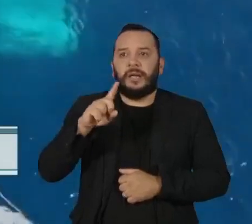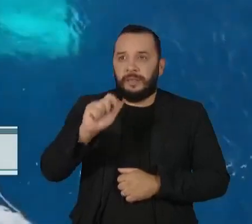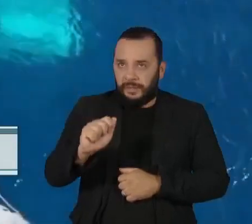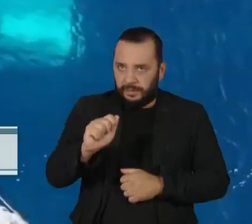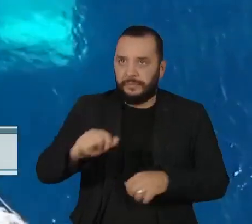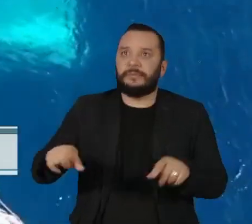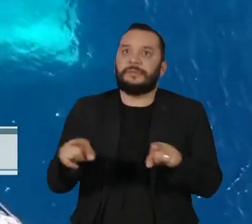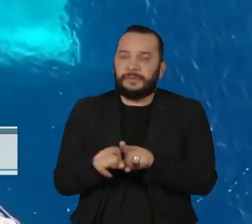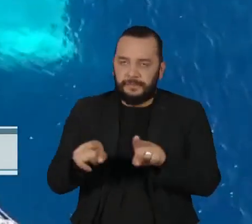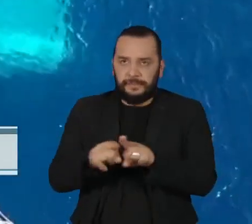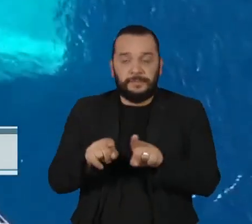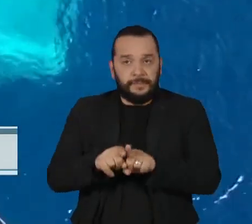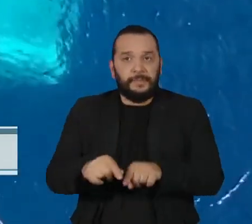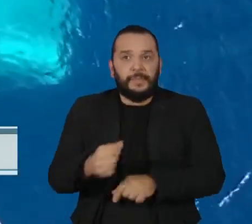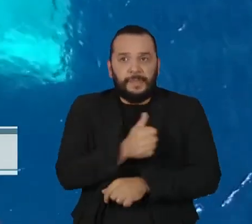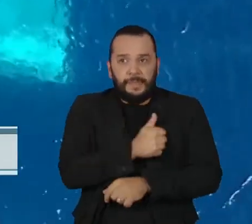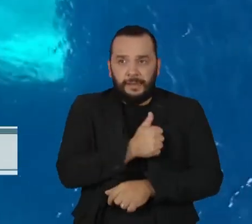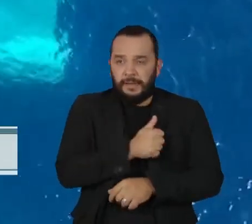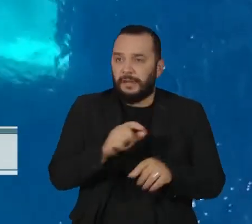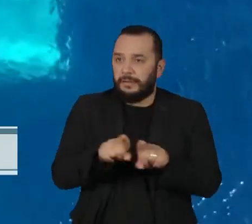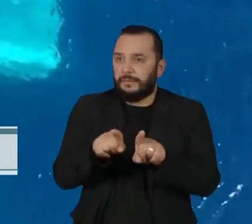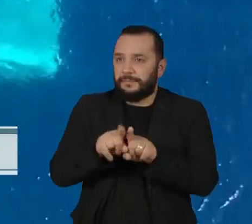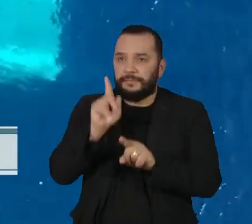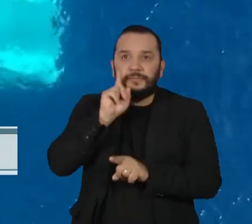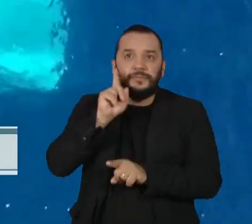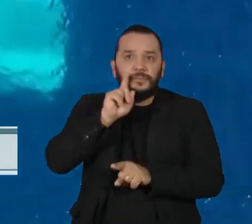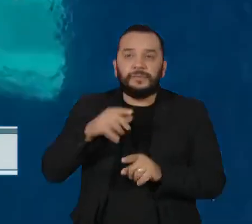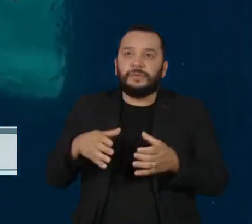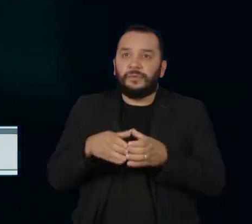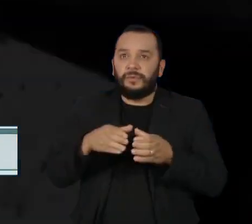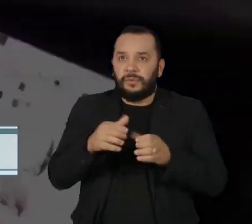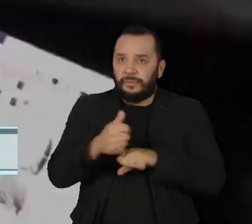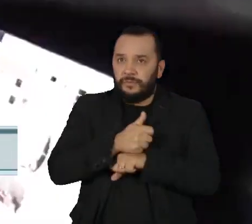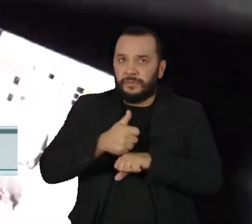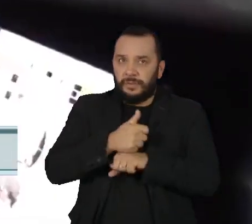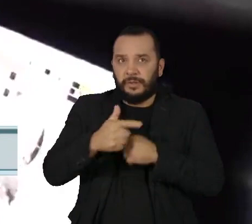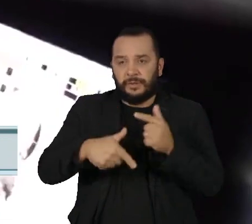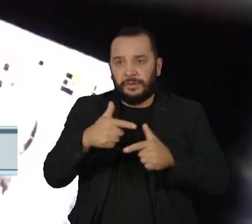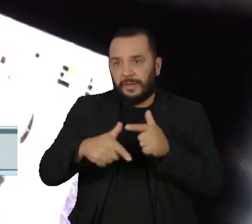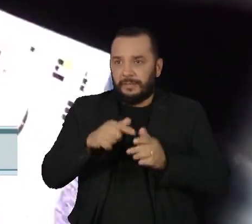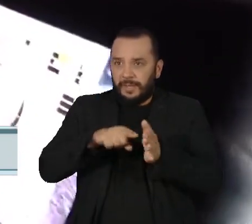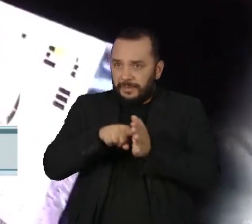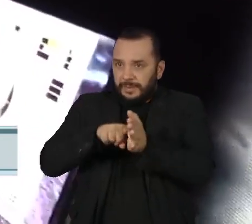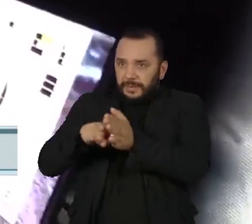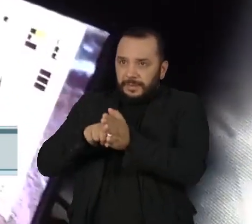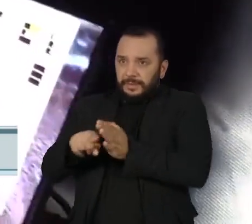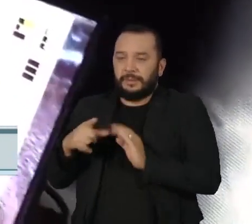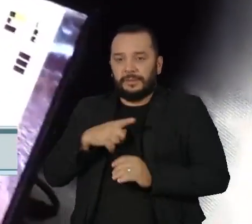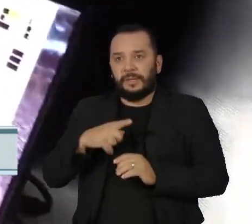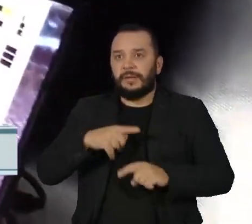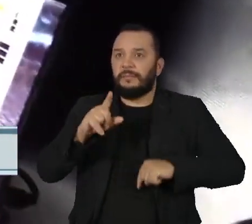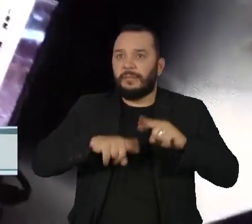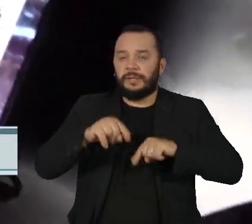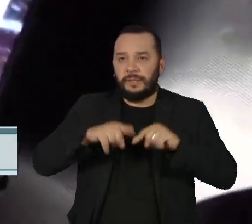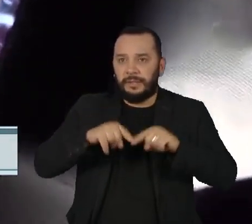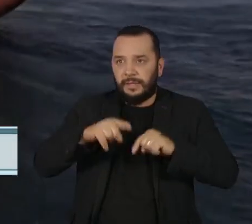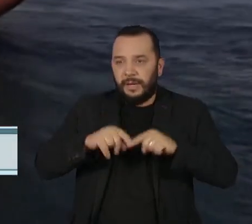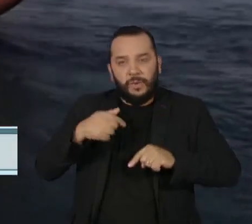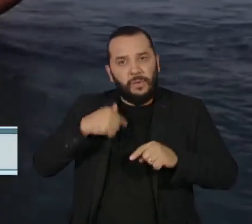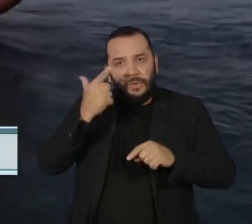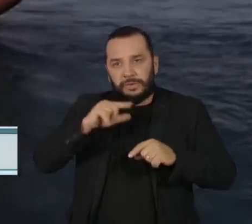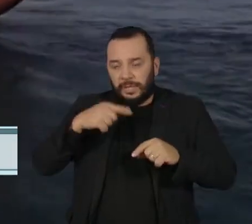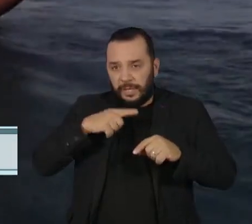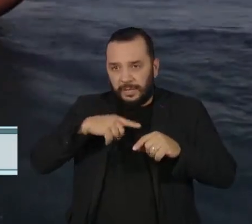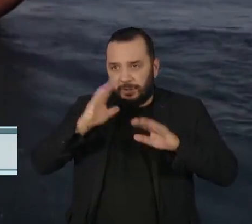Marinhas do Canadá e dos Estados Unidos e grupos de especialistas trabalham nas buscas com equipamentos que enxergam até as